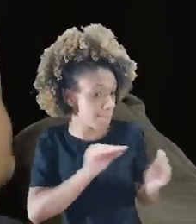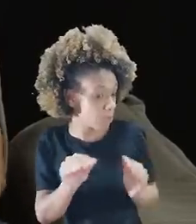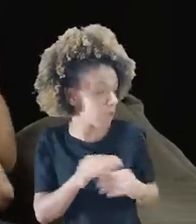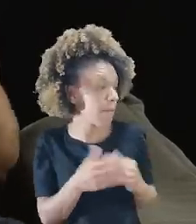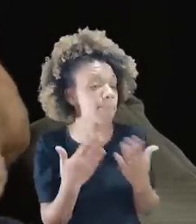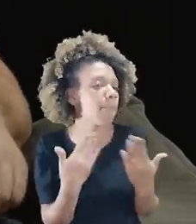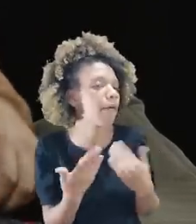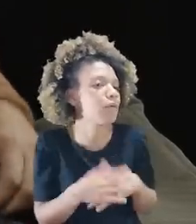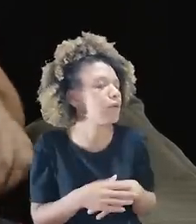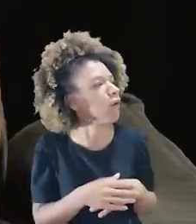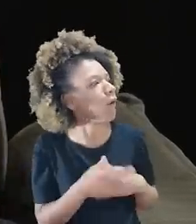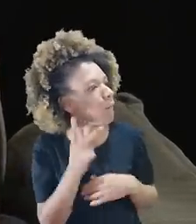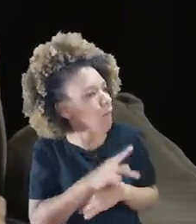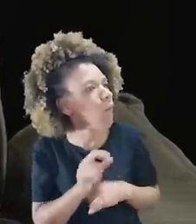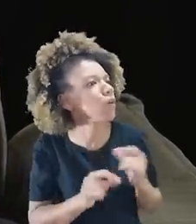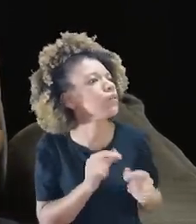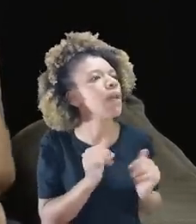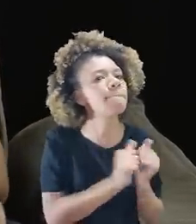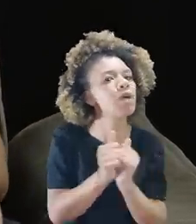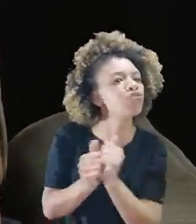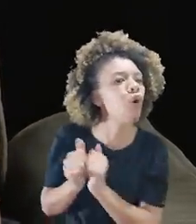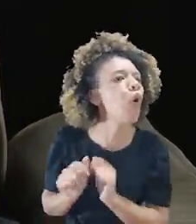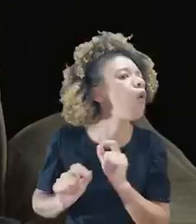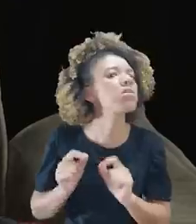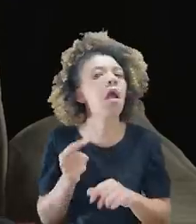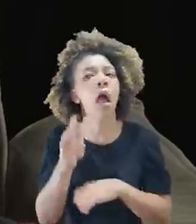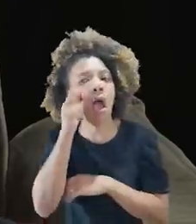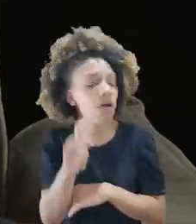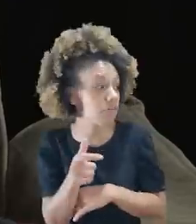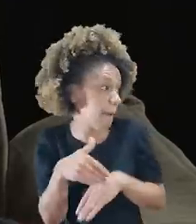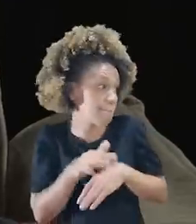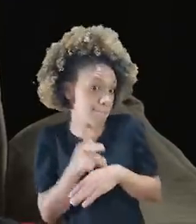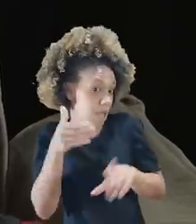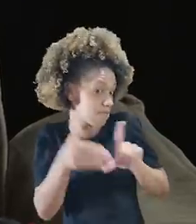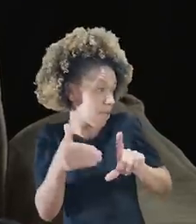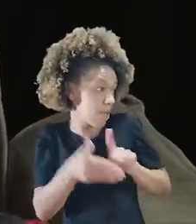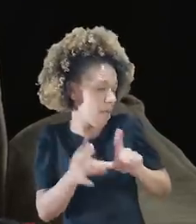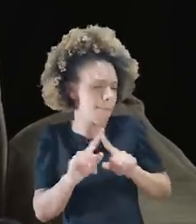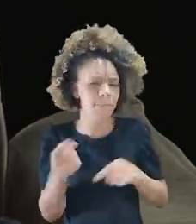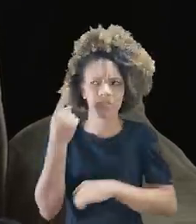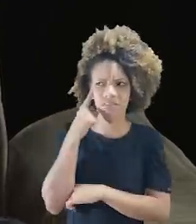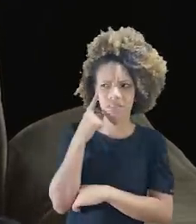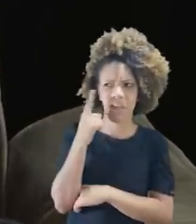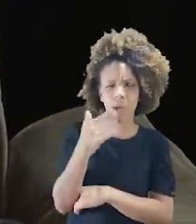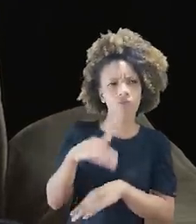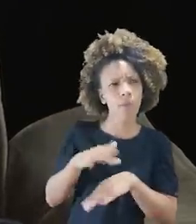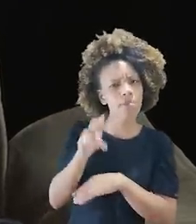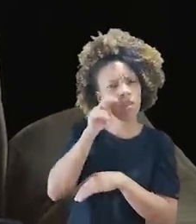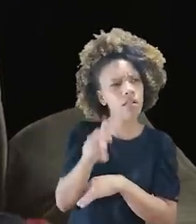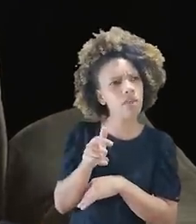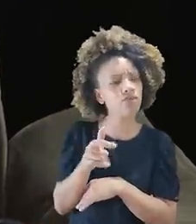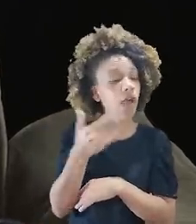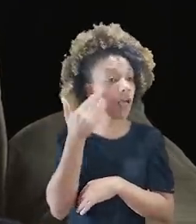ficar falando quem que você pegou quem que você não pegou isso dá mais audiência mas ao mesmo tempo eu fico assim cara eu acho que é mais interessante